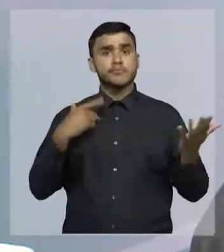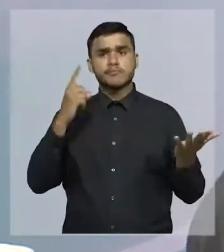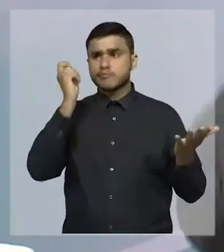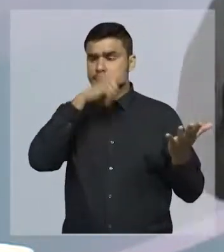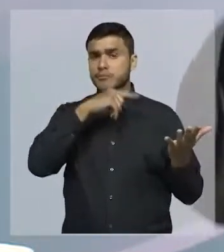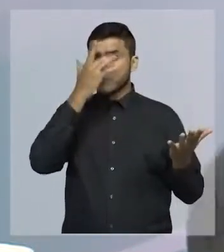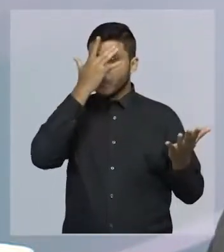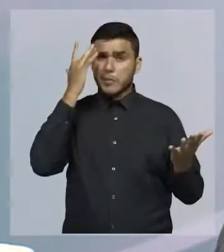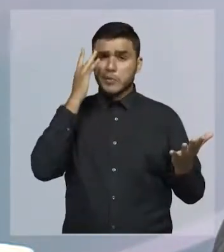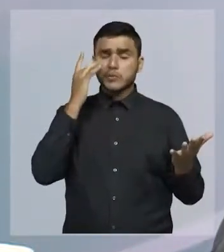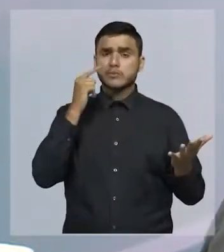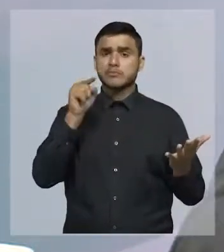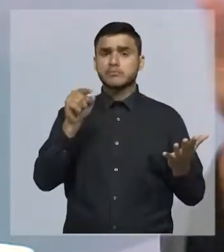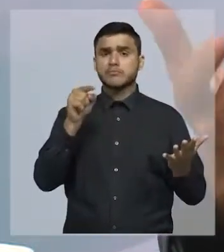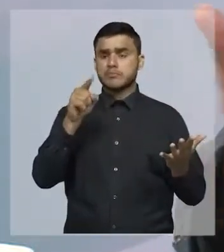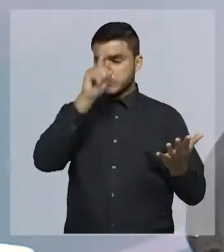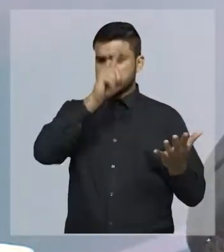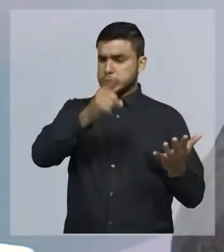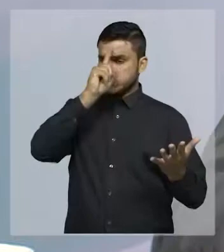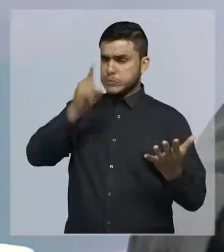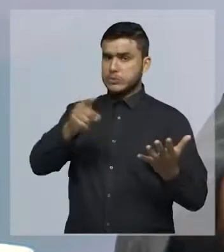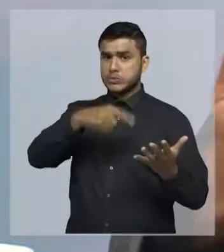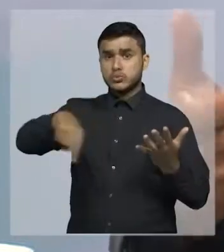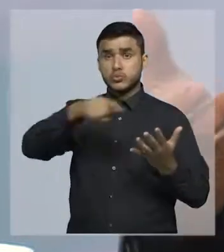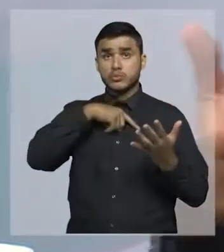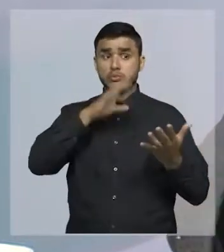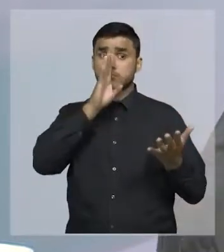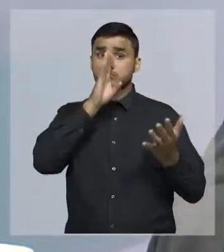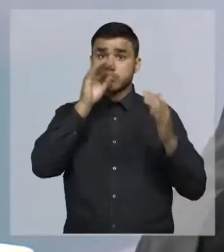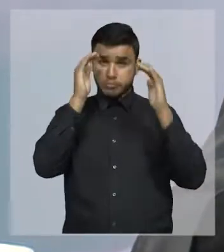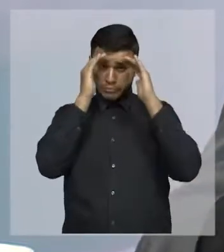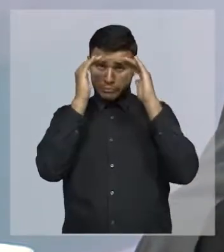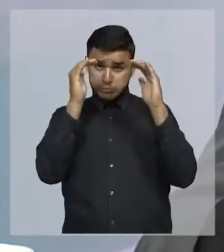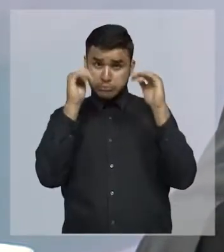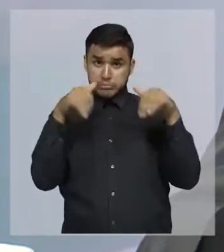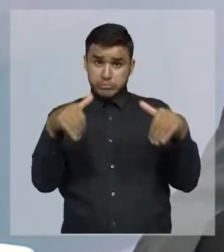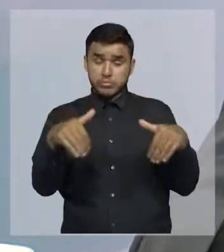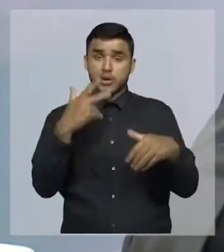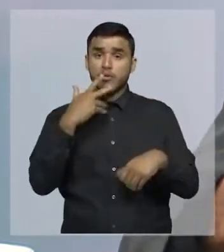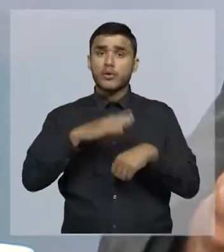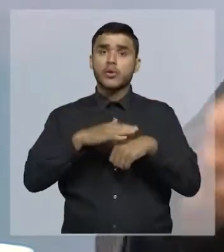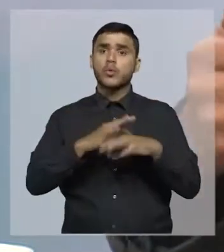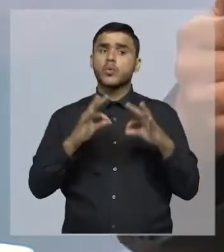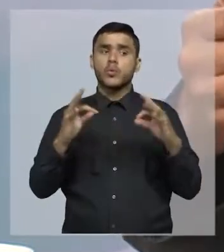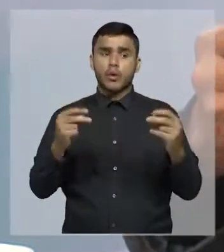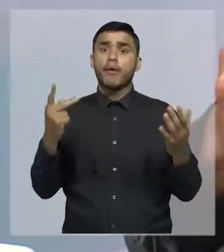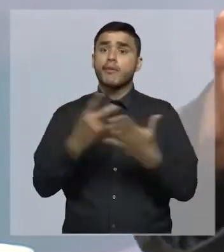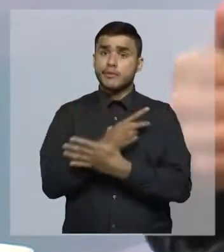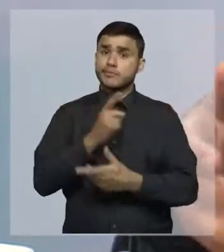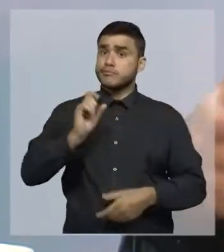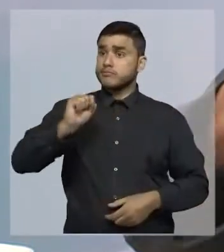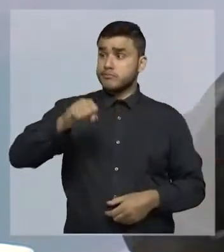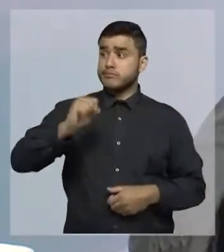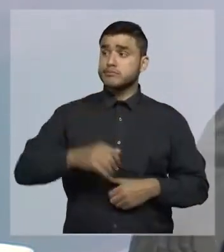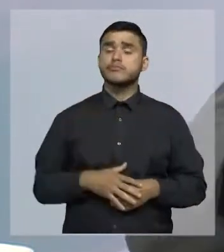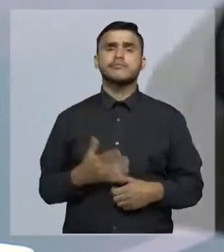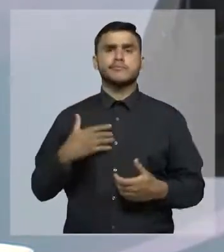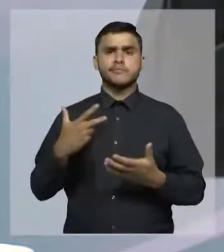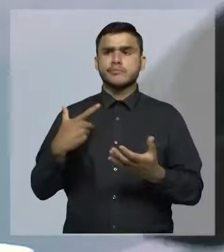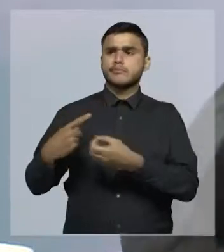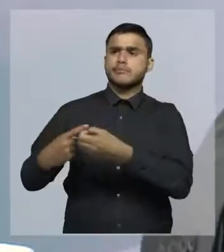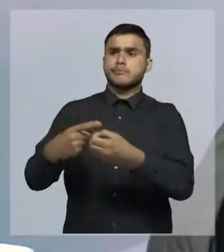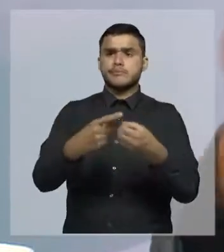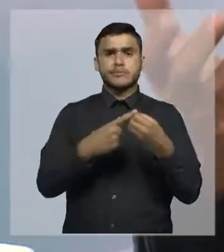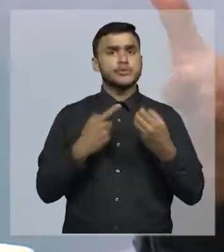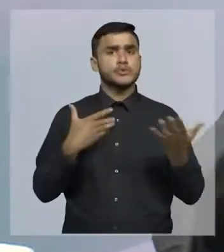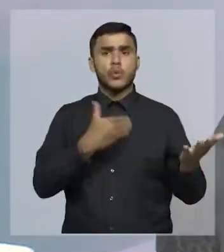para os que são mandados, criando esses grupos que se assenhoram do poder. Isso vai acontecer nos municípios, no estado, no